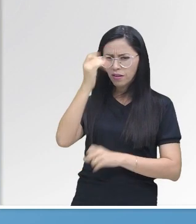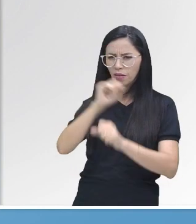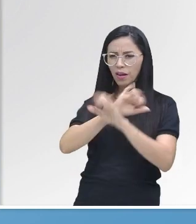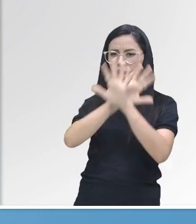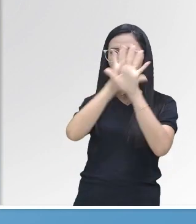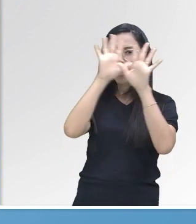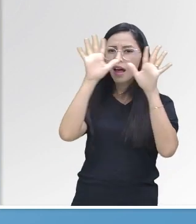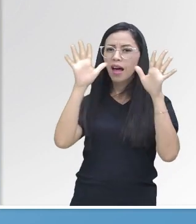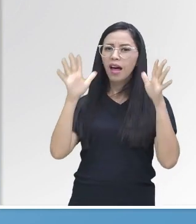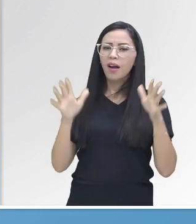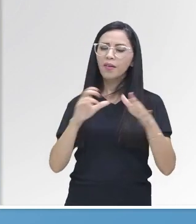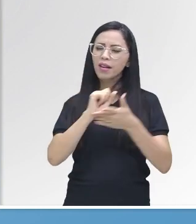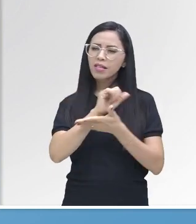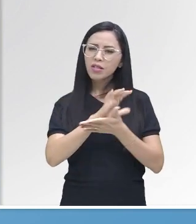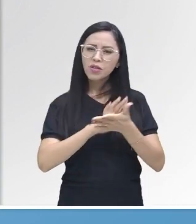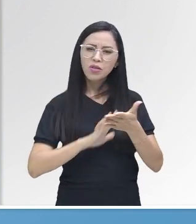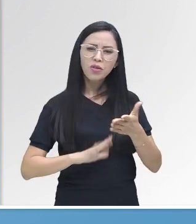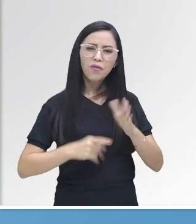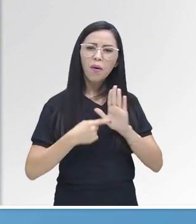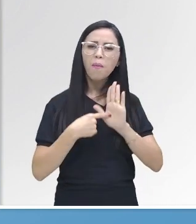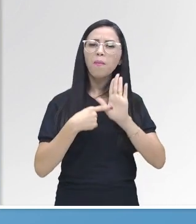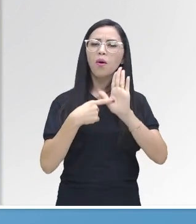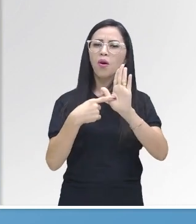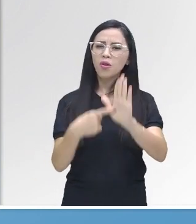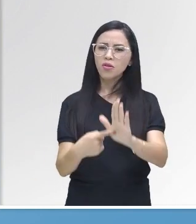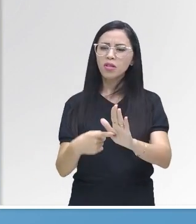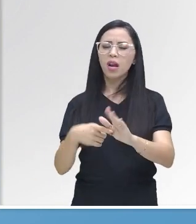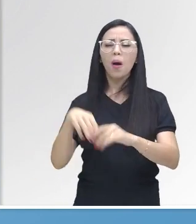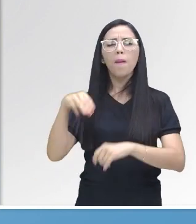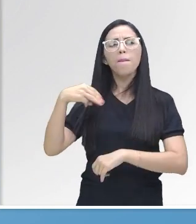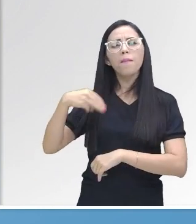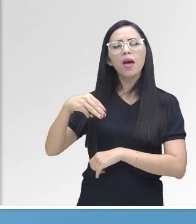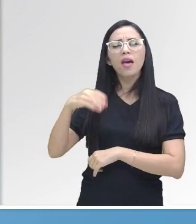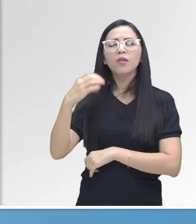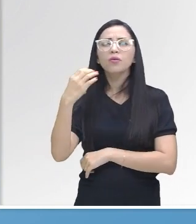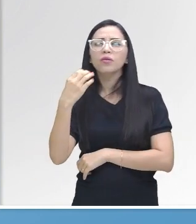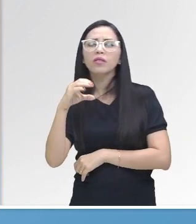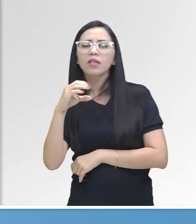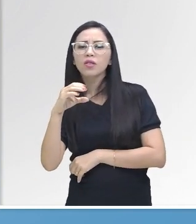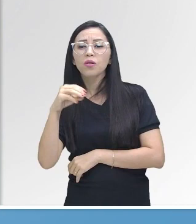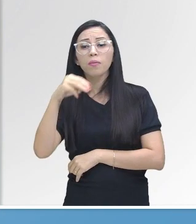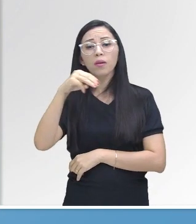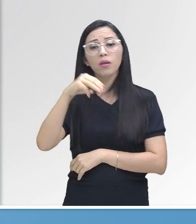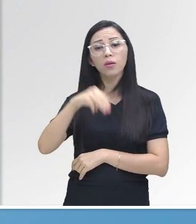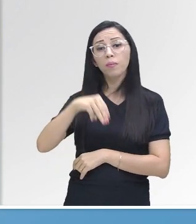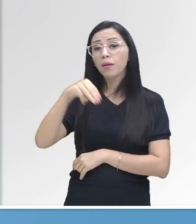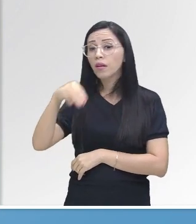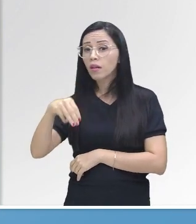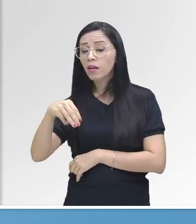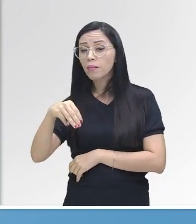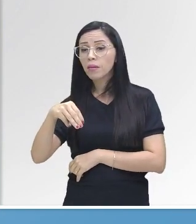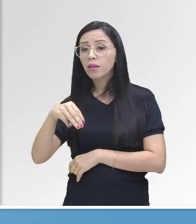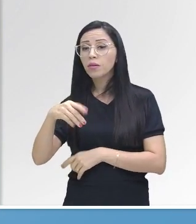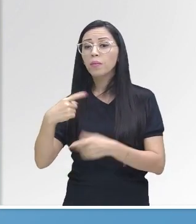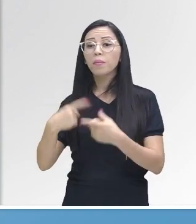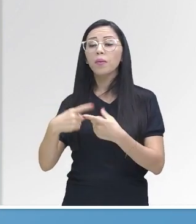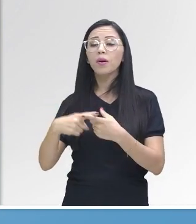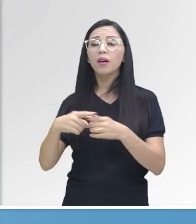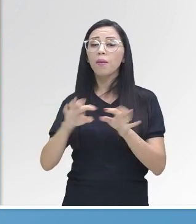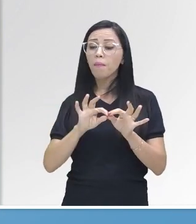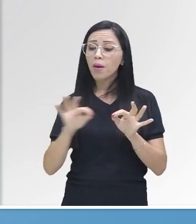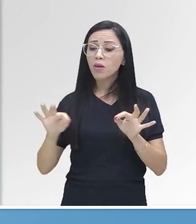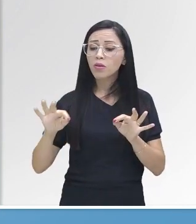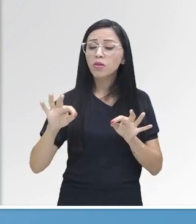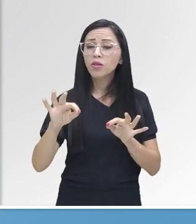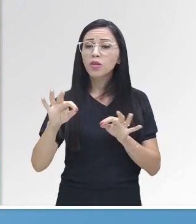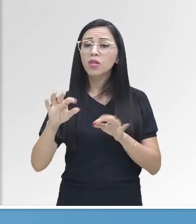exercício a gente procurou mostrar quem era metro, quem media com centímetros, que são medidas padronizadas, né? Vocês